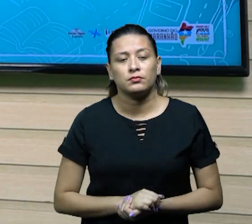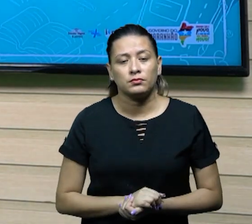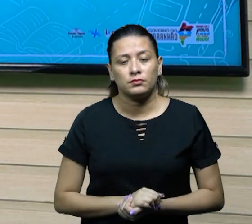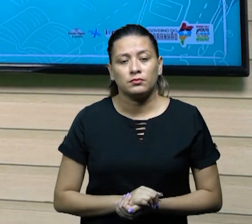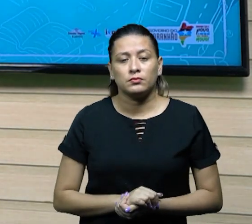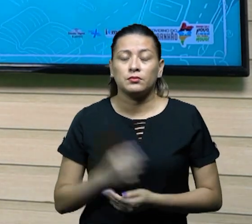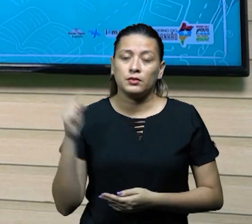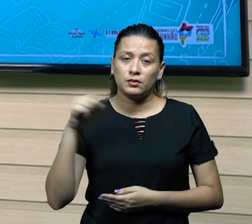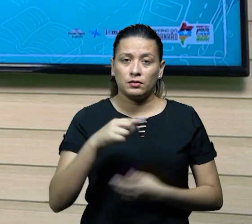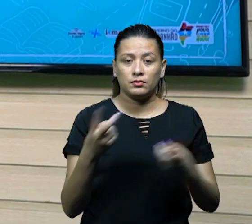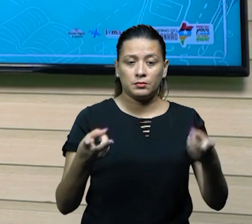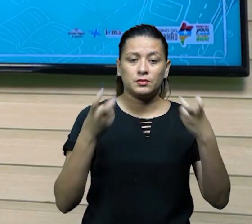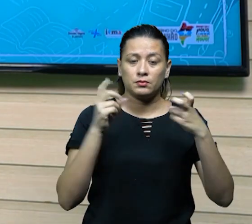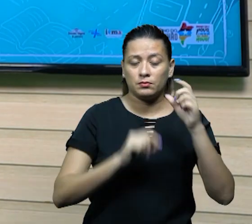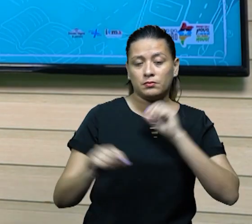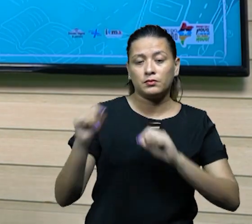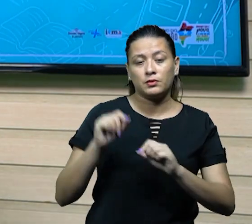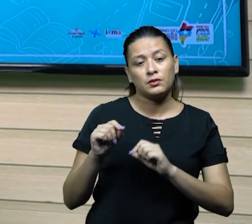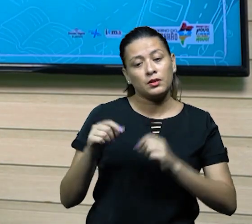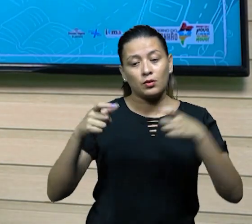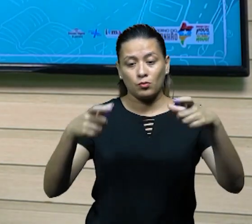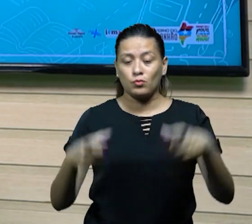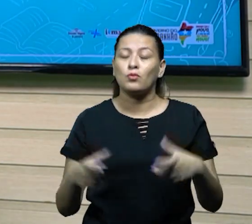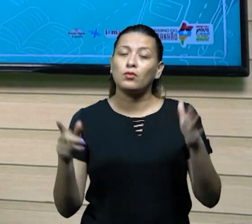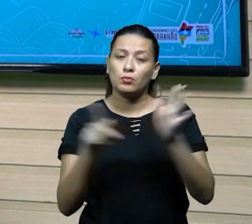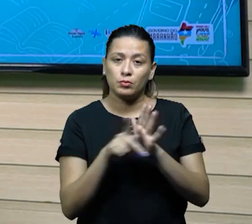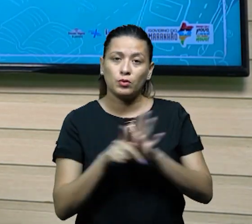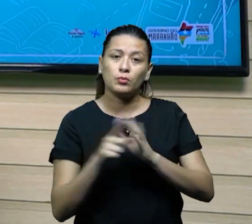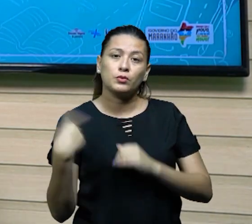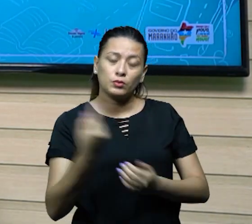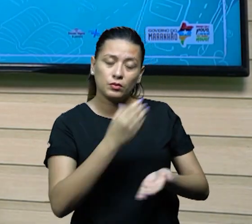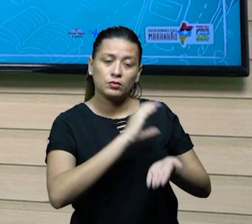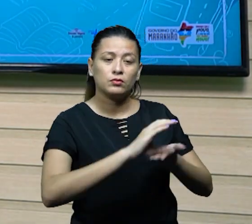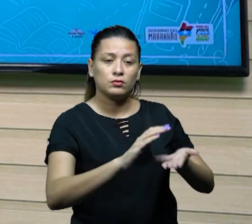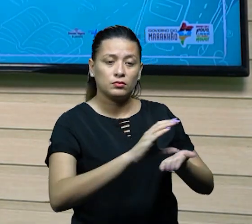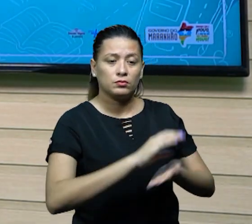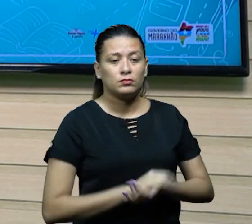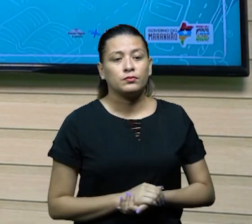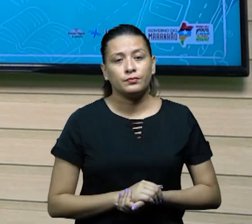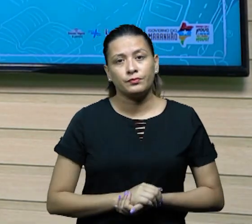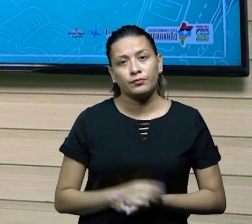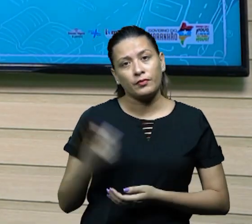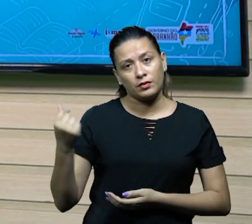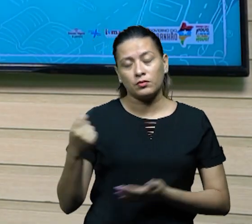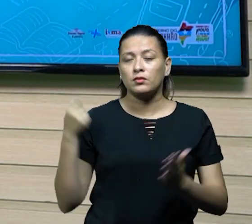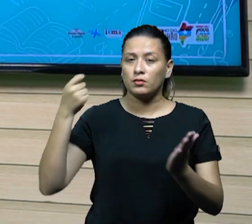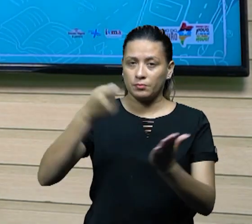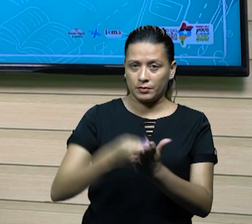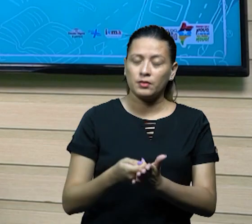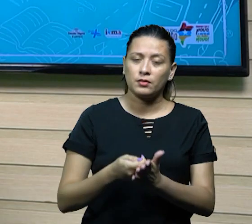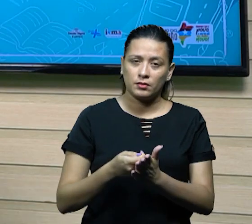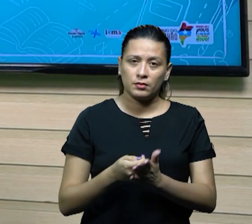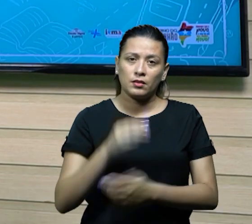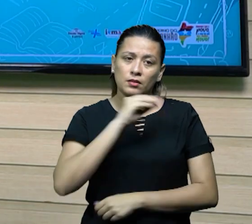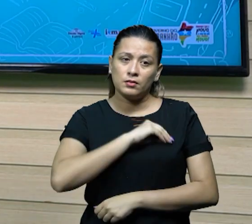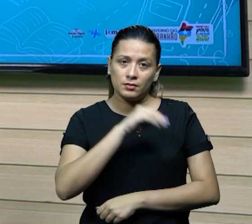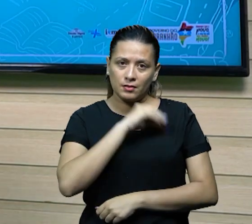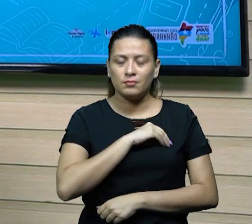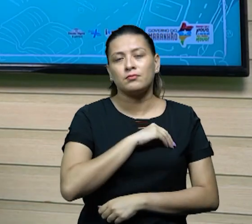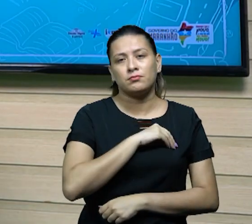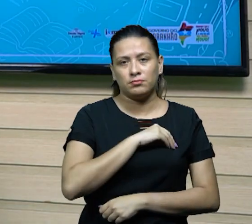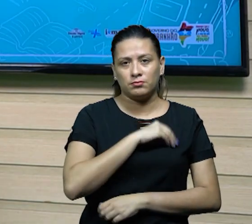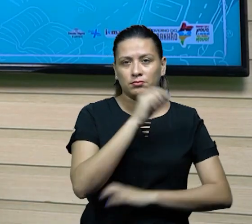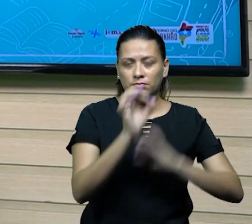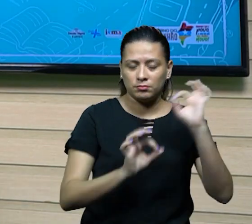capacitá-lo, eu vou desenvolvê-lo e ele vai continuar na minha empresa, eu vou reter esse talento. Porque ele vai olhar que aqui é o lugar dele, aqui a gente